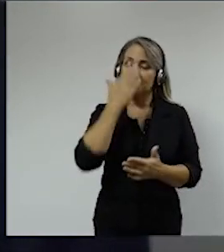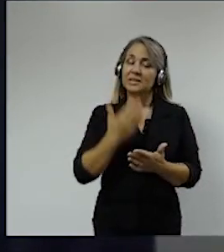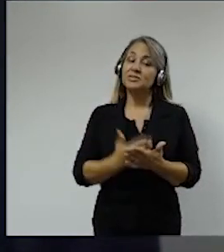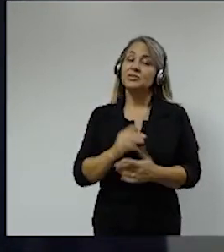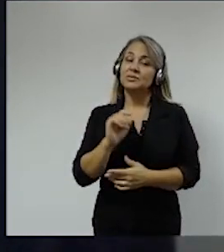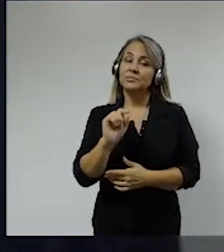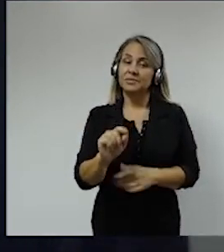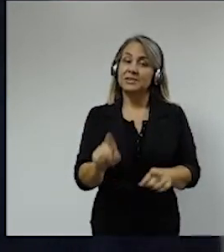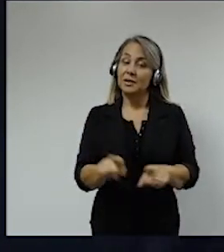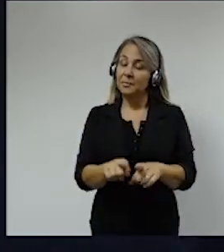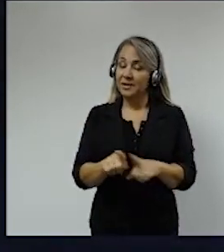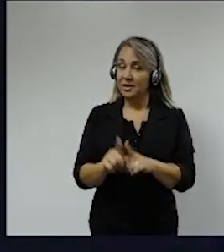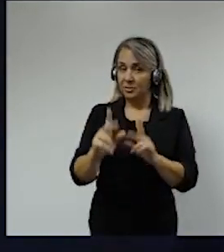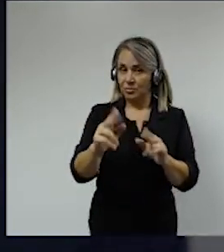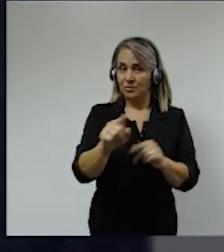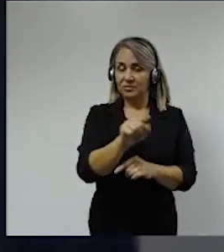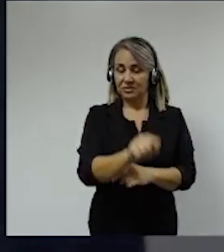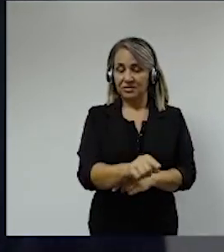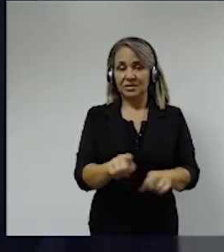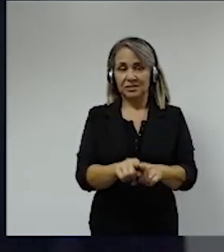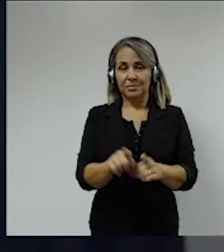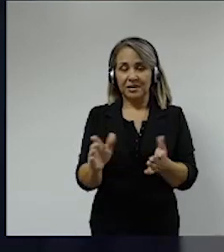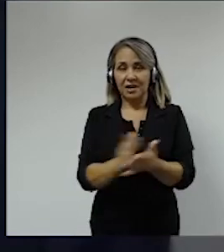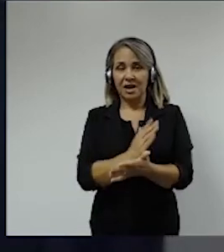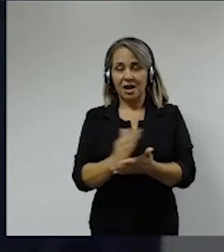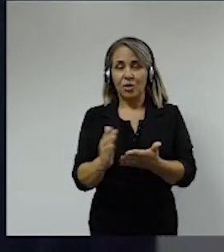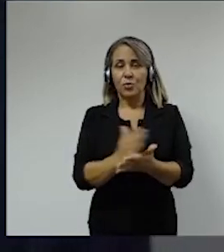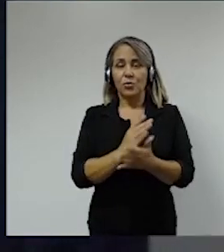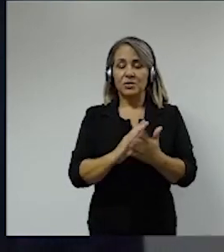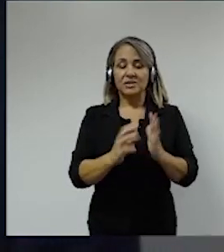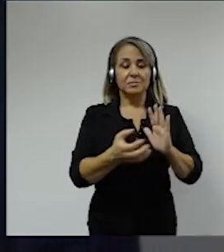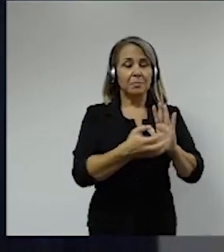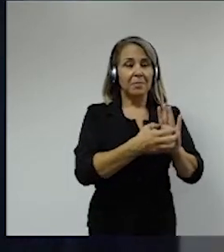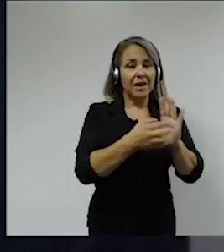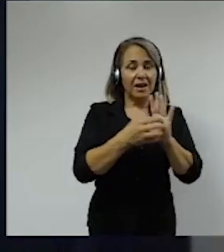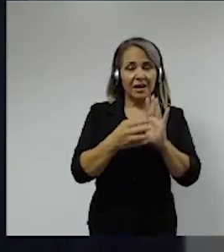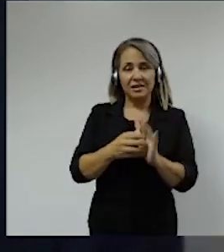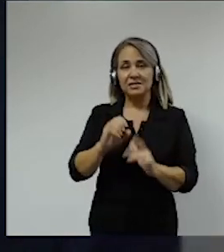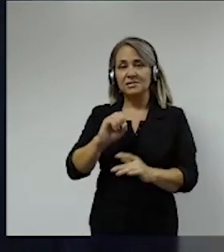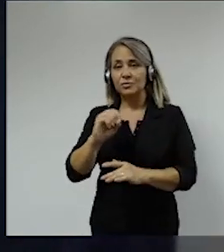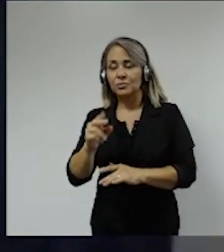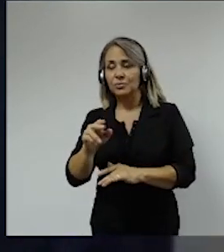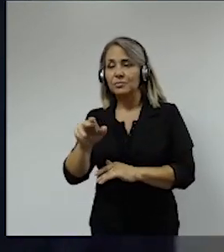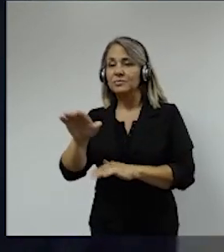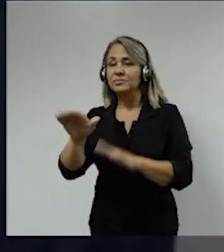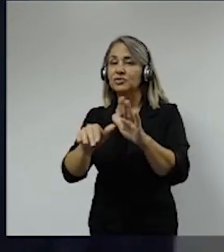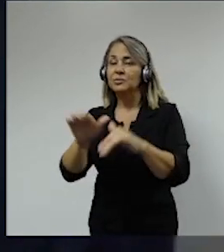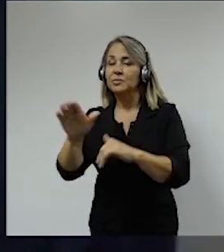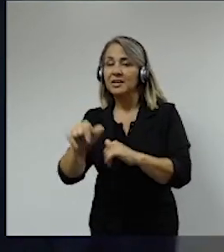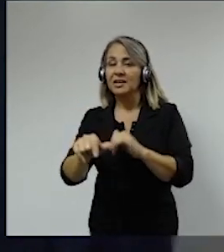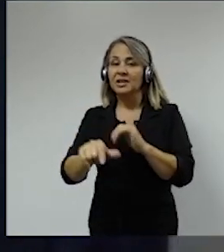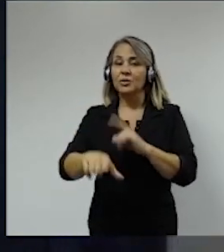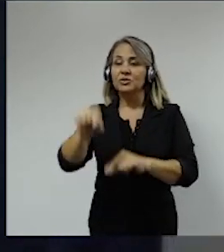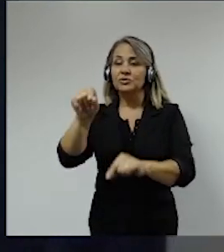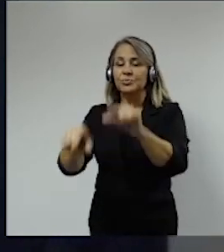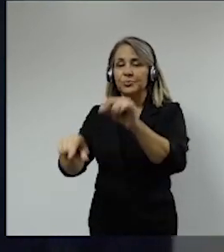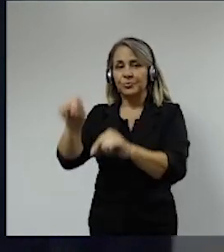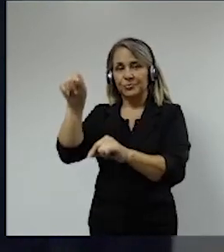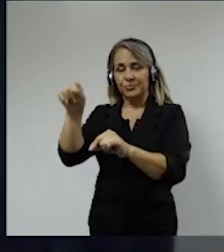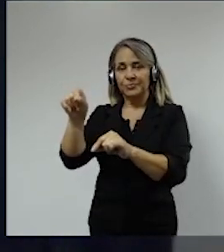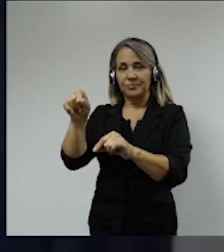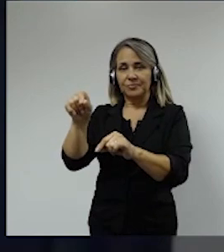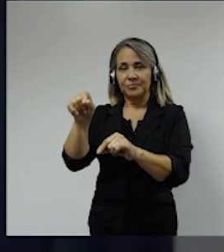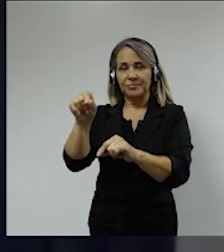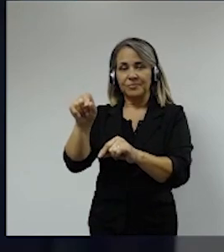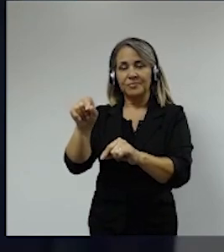que alguns selos ou algumas, digamos assim, indicações da natureza